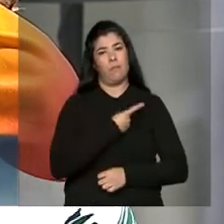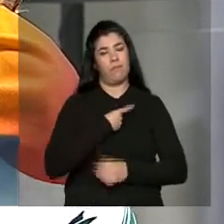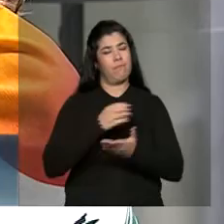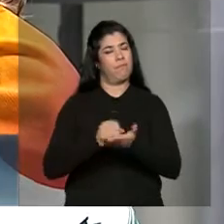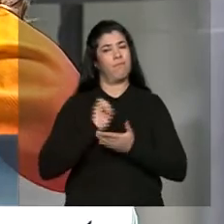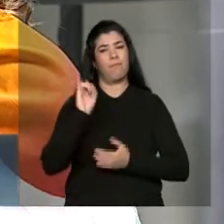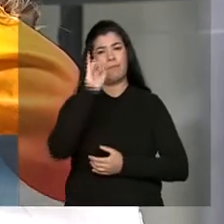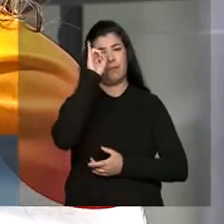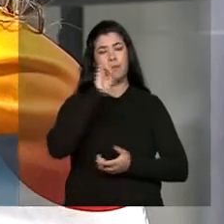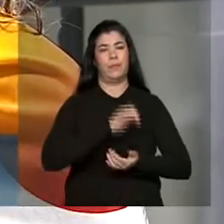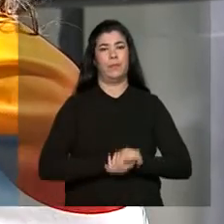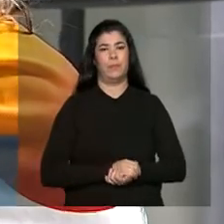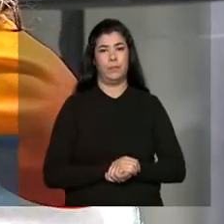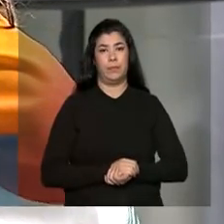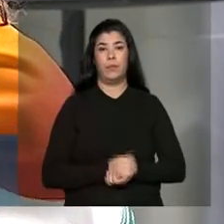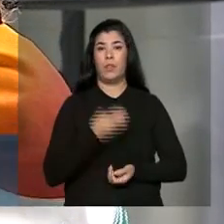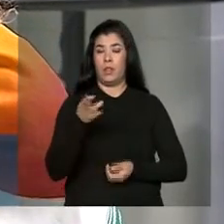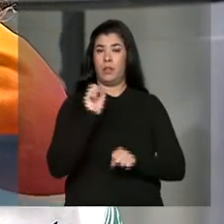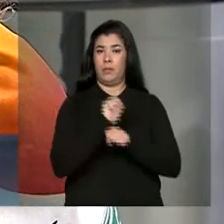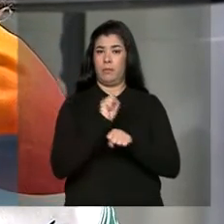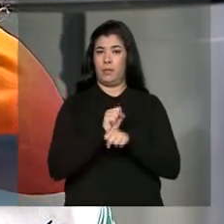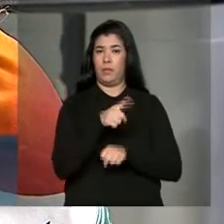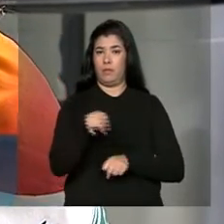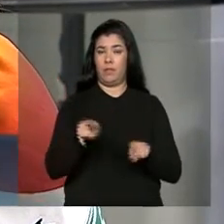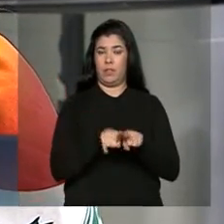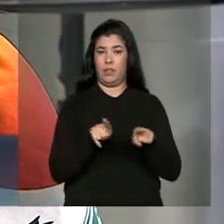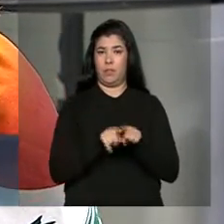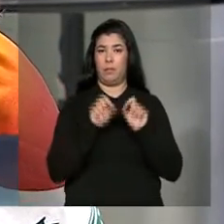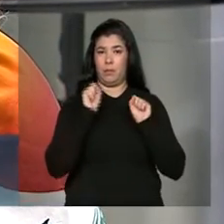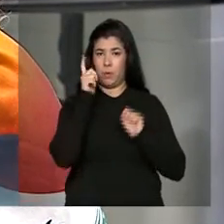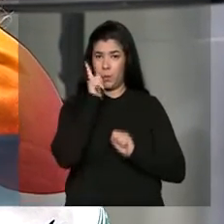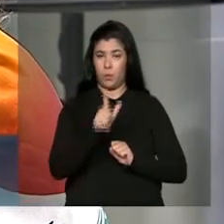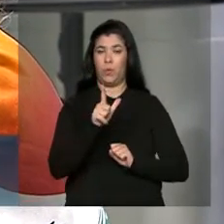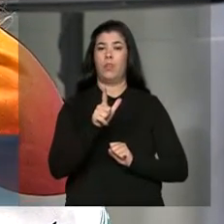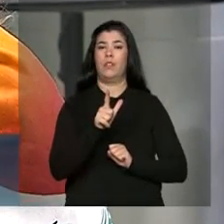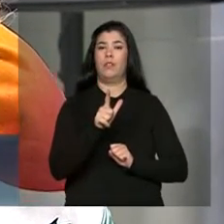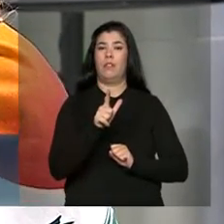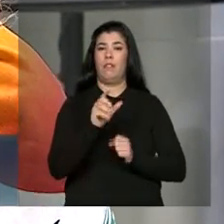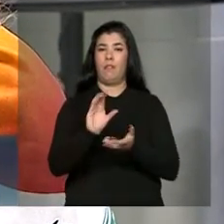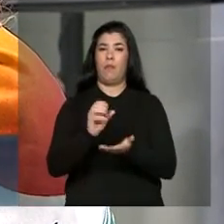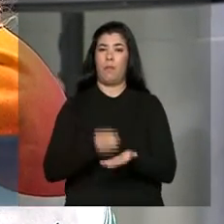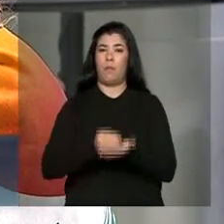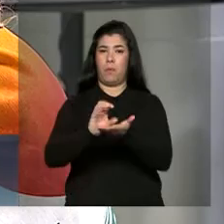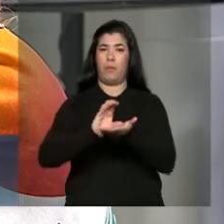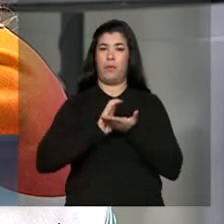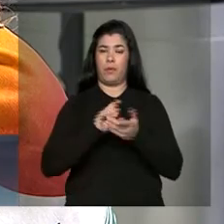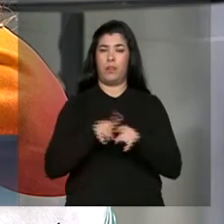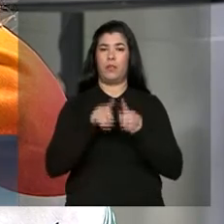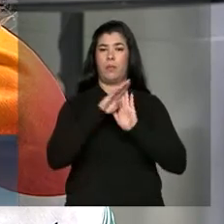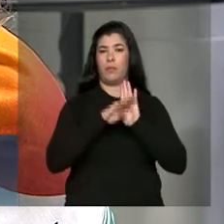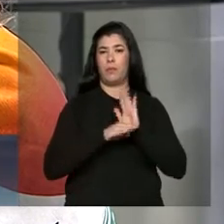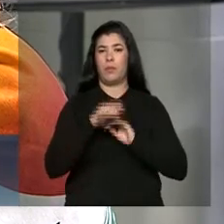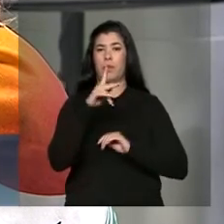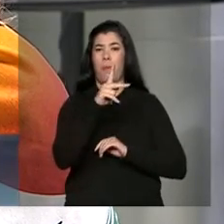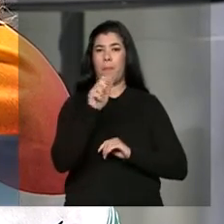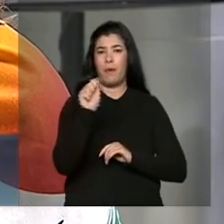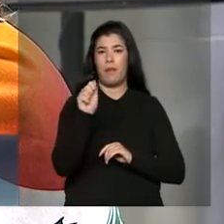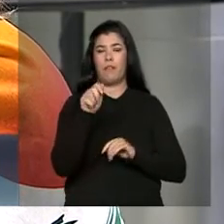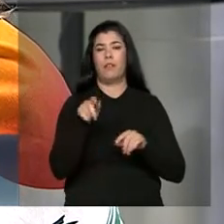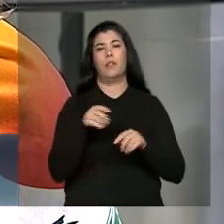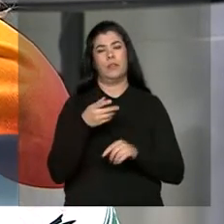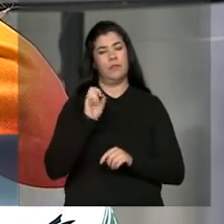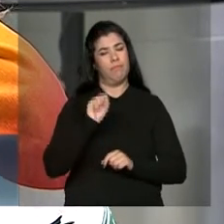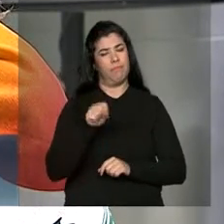suma importância. Então, essa é a expectativa, que vocês também passem a acessar essas linhas de crédito e esses programas como o PAA, por exemplo,